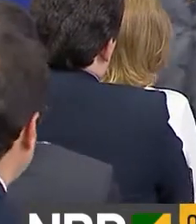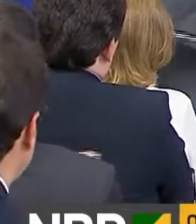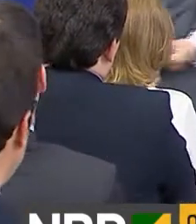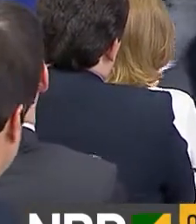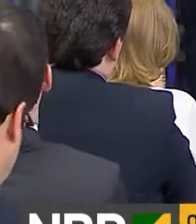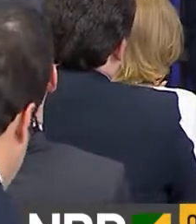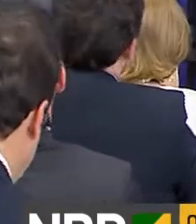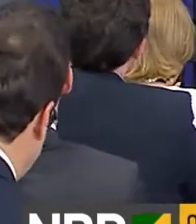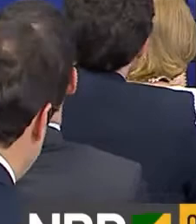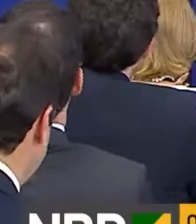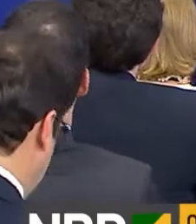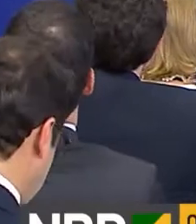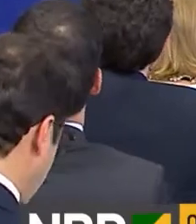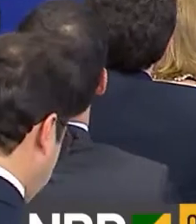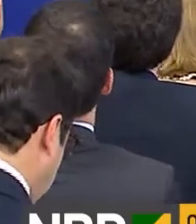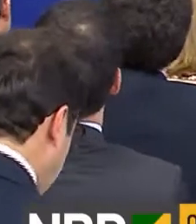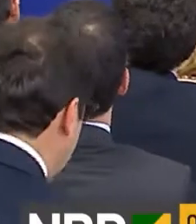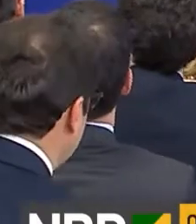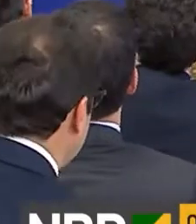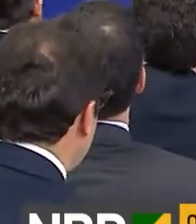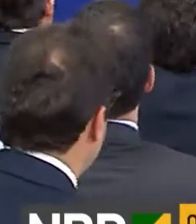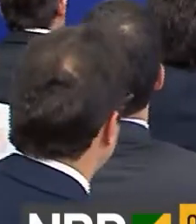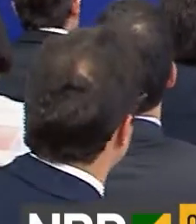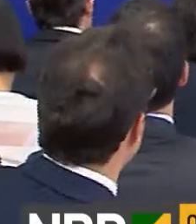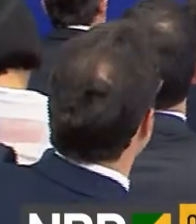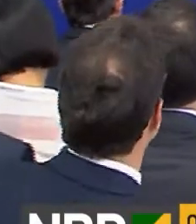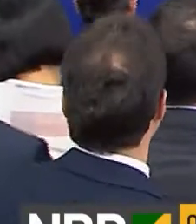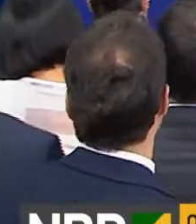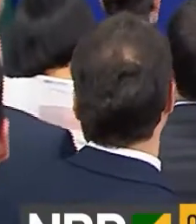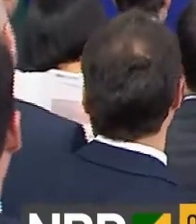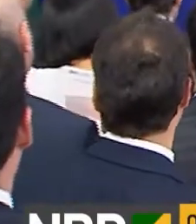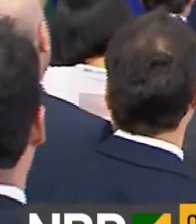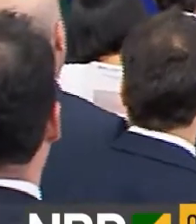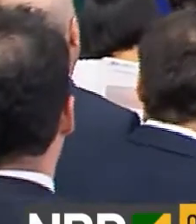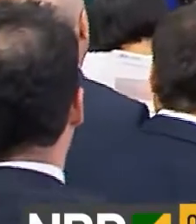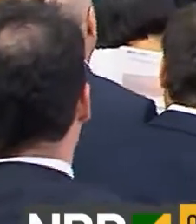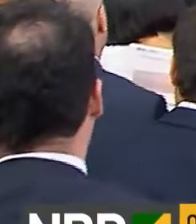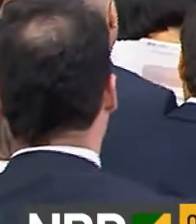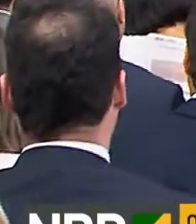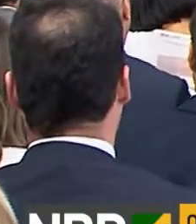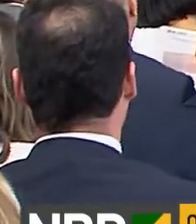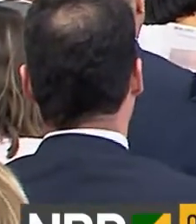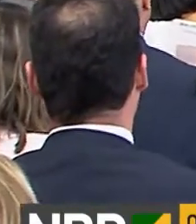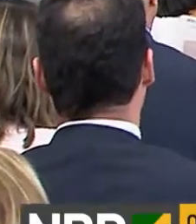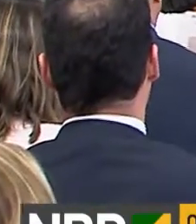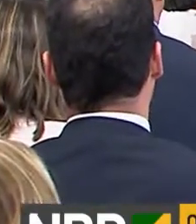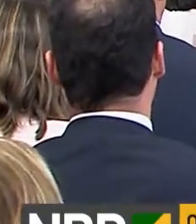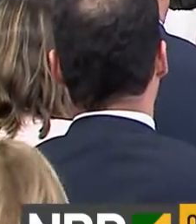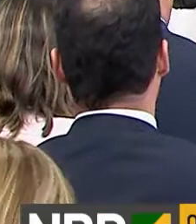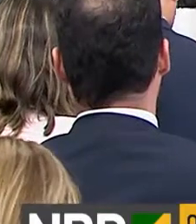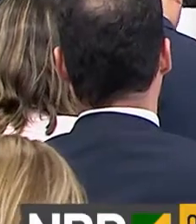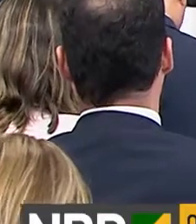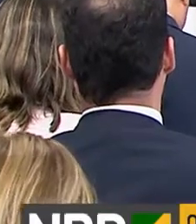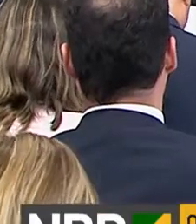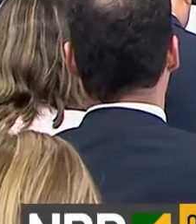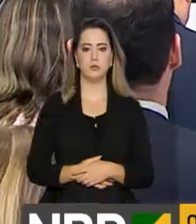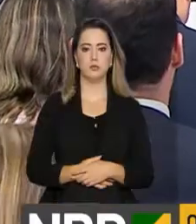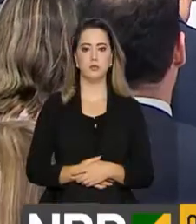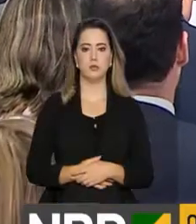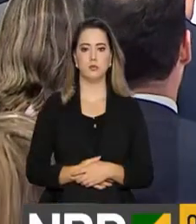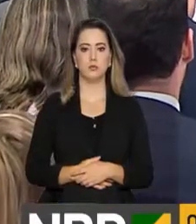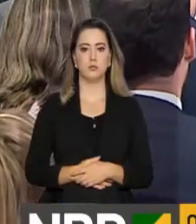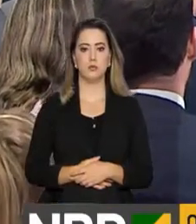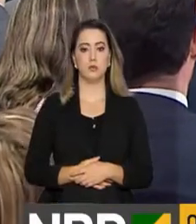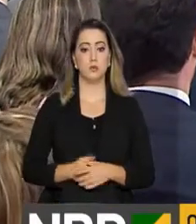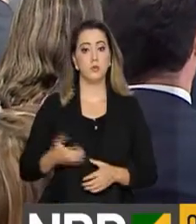senhoras e senhores com a palavra o presidente da república michel temer quero cumprimentar o